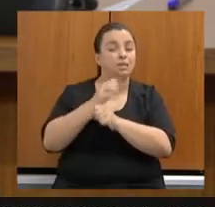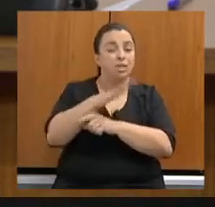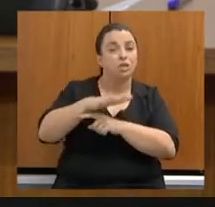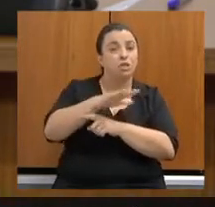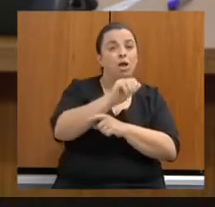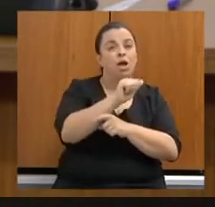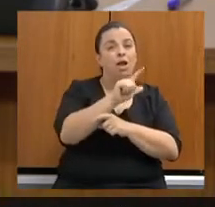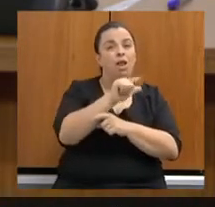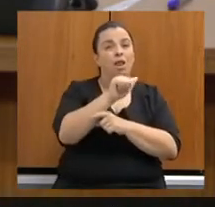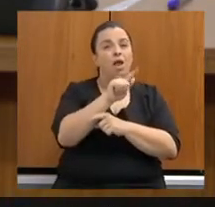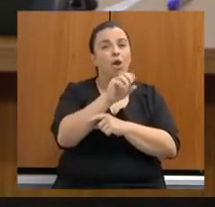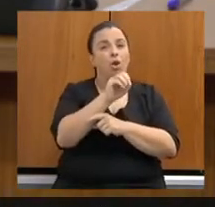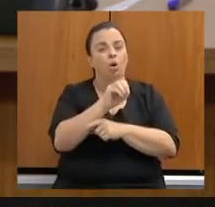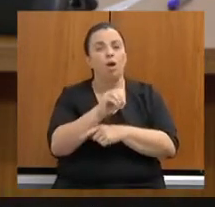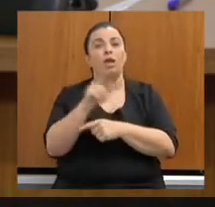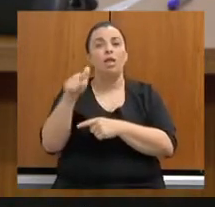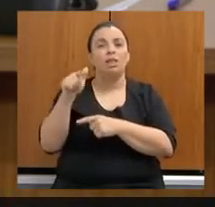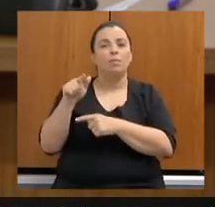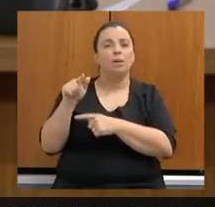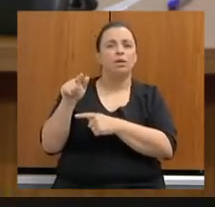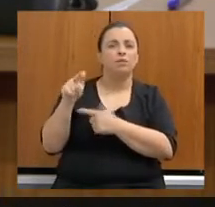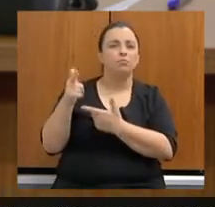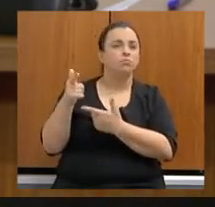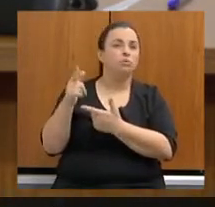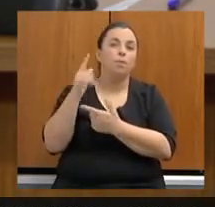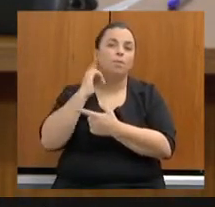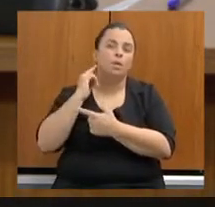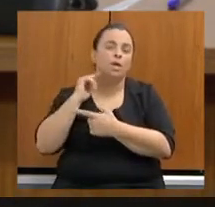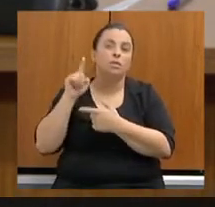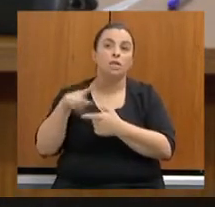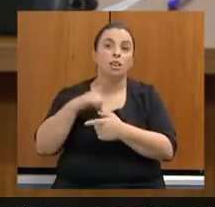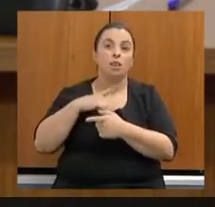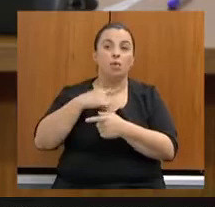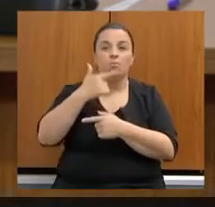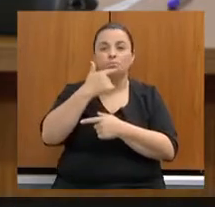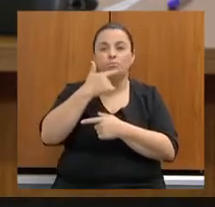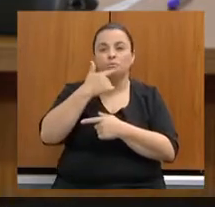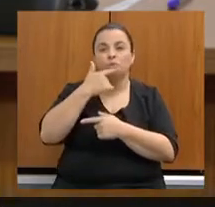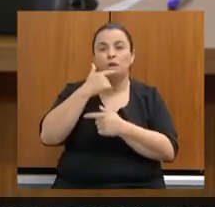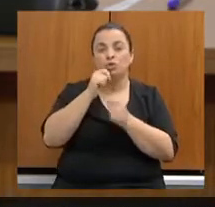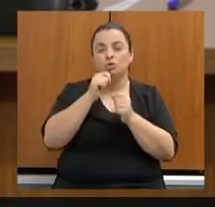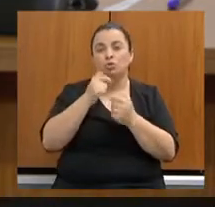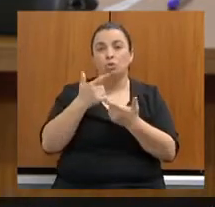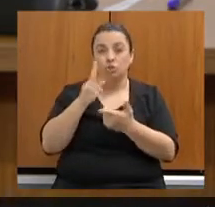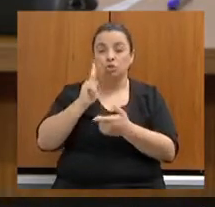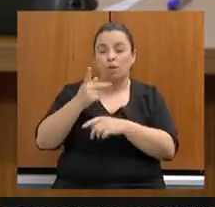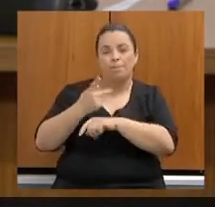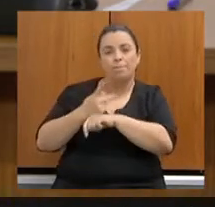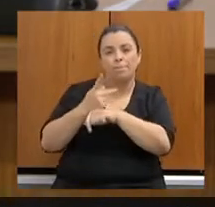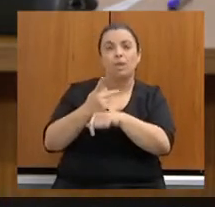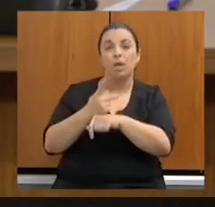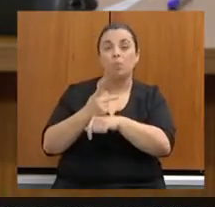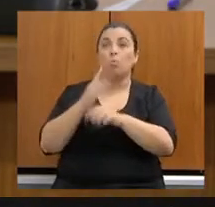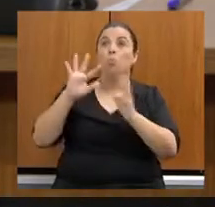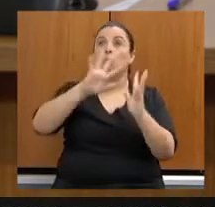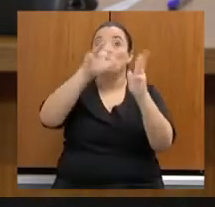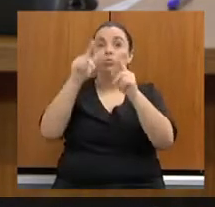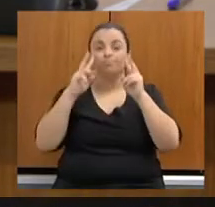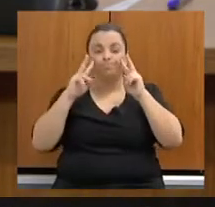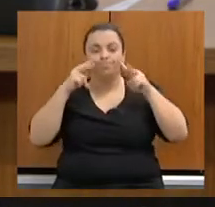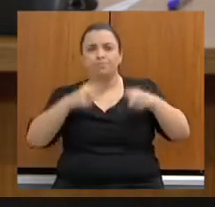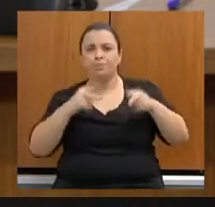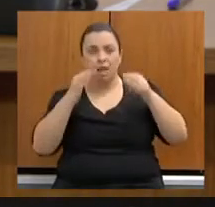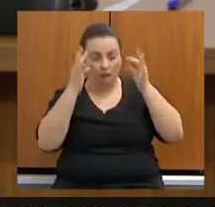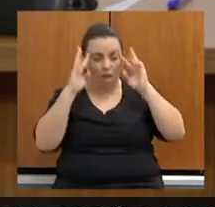minas que eu tô sem queijo artesanal diferenciado premiado e reconhecido no Brasil e no mundo e nós